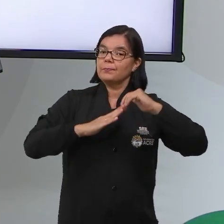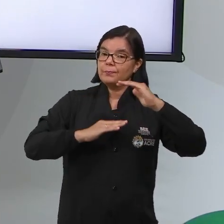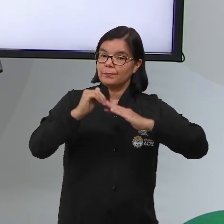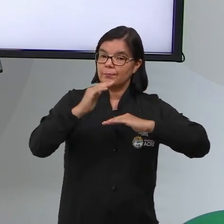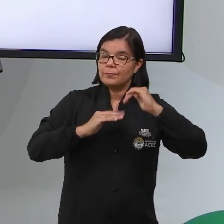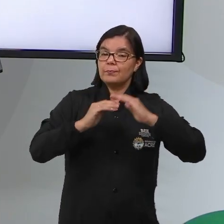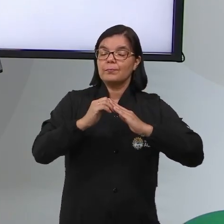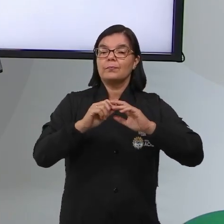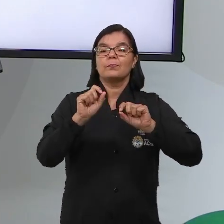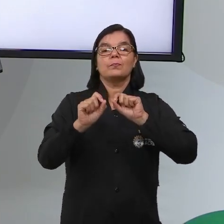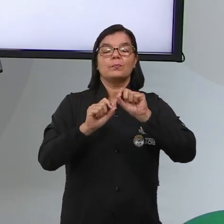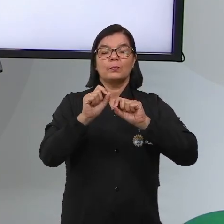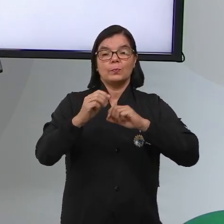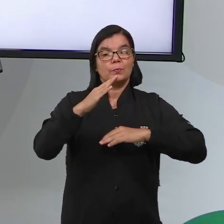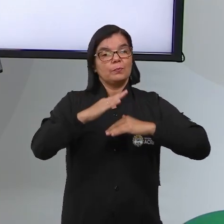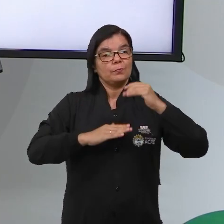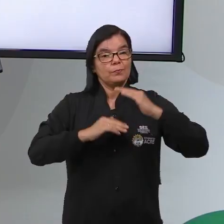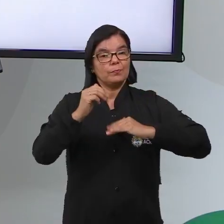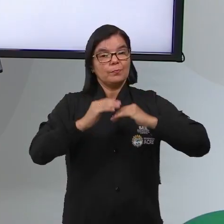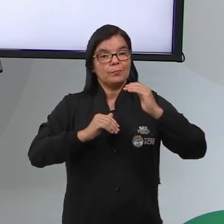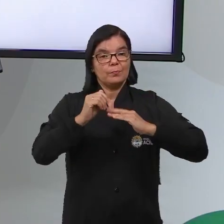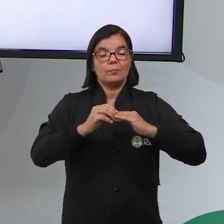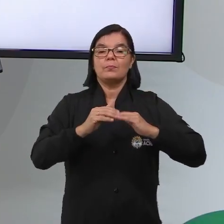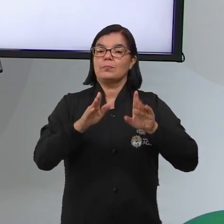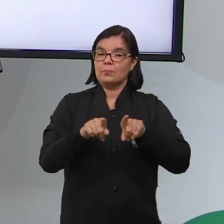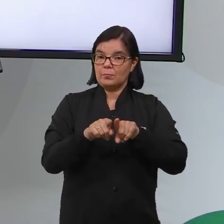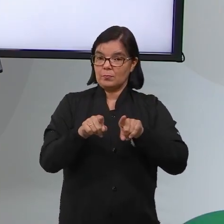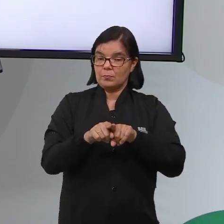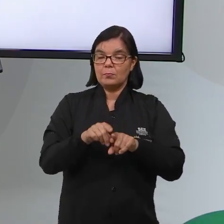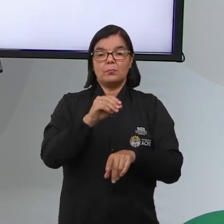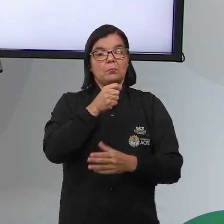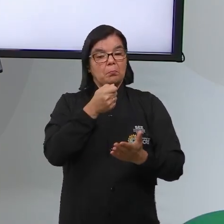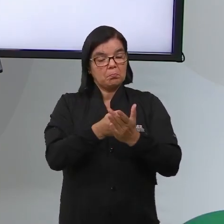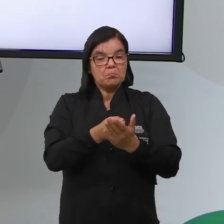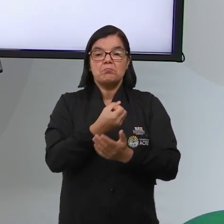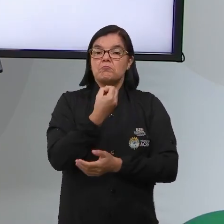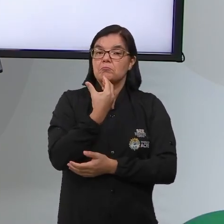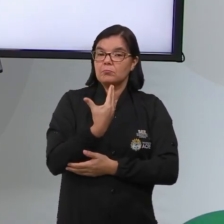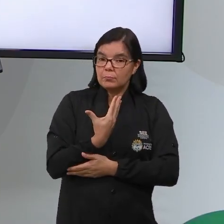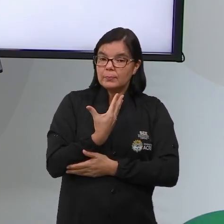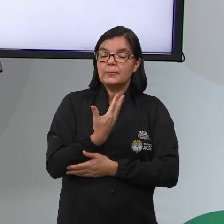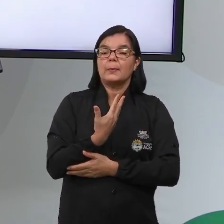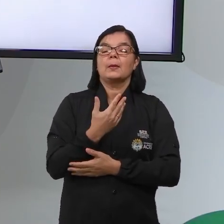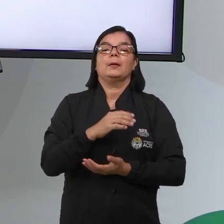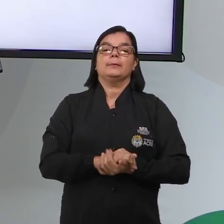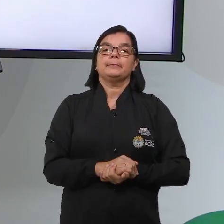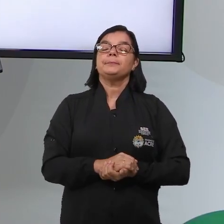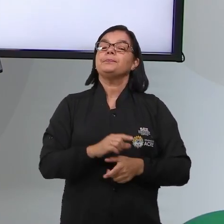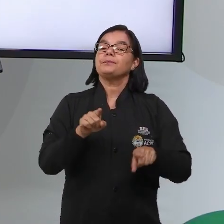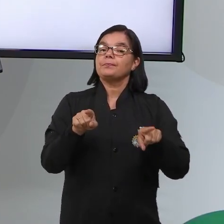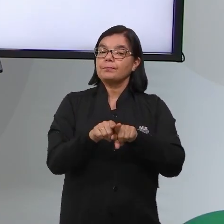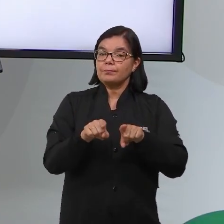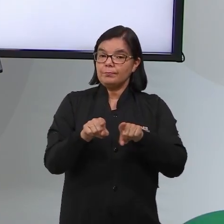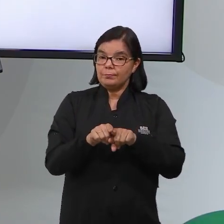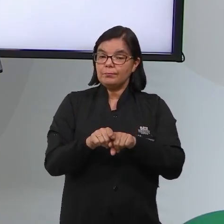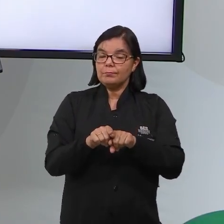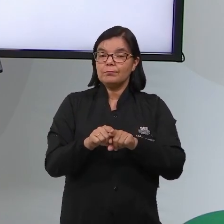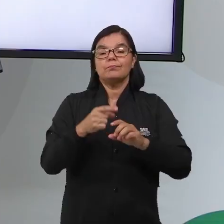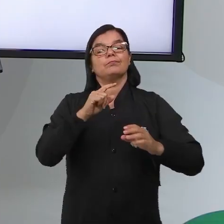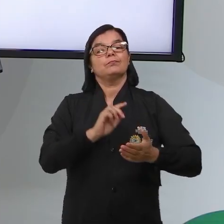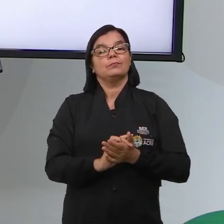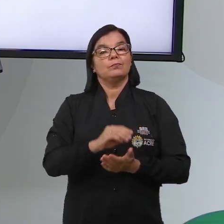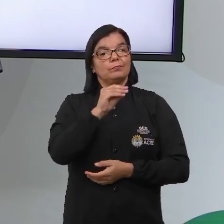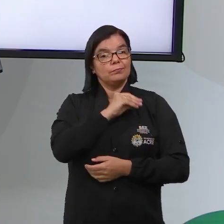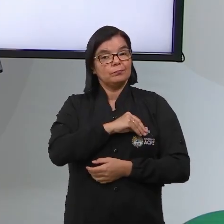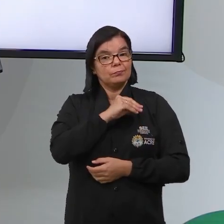que são tidas como as profissões bem remuneradas. Mesmo assim, trata-se de